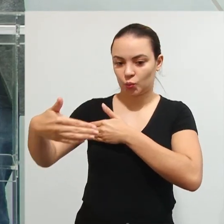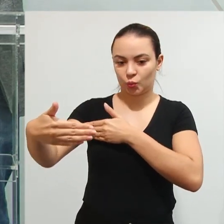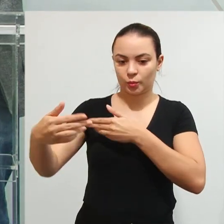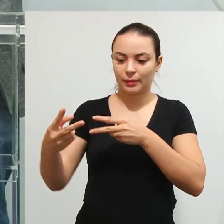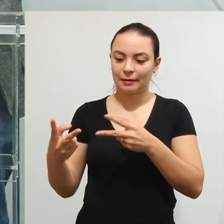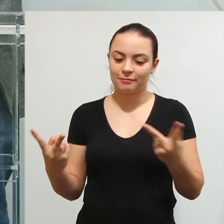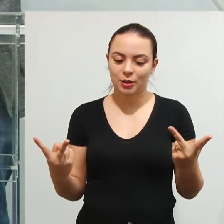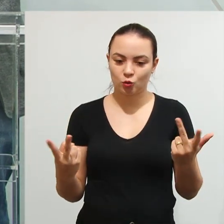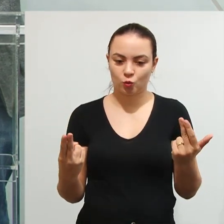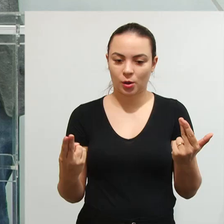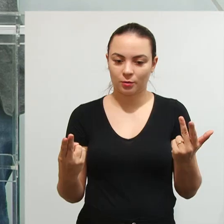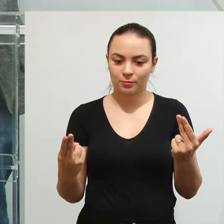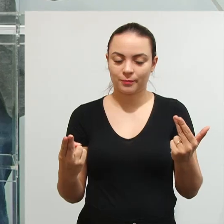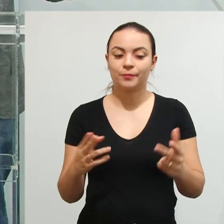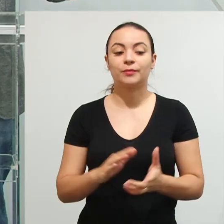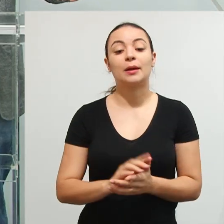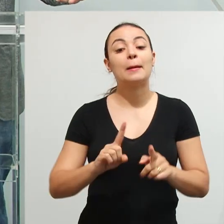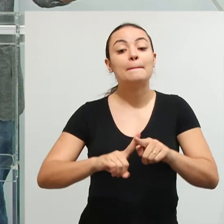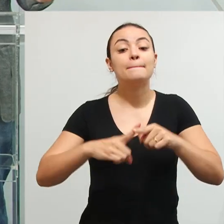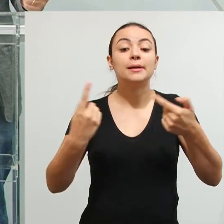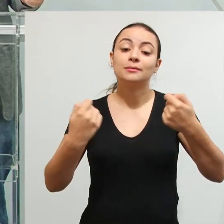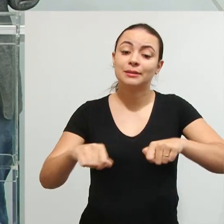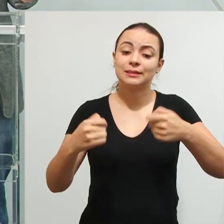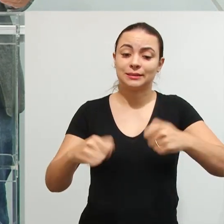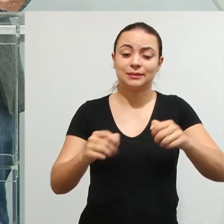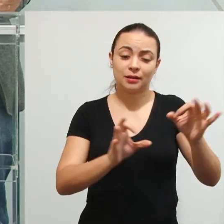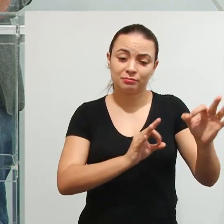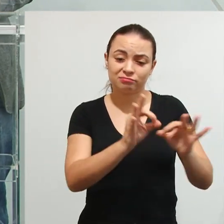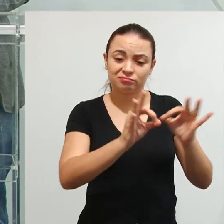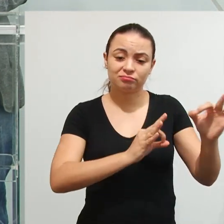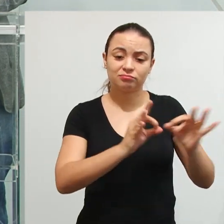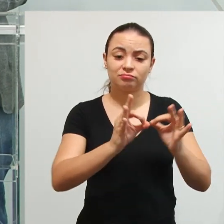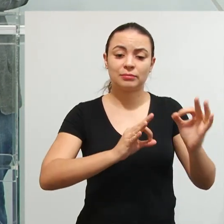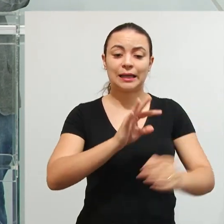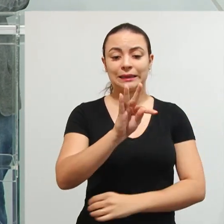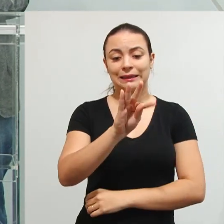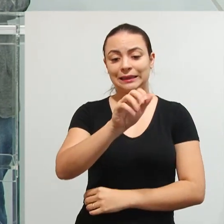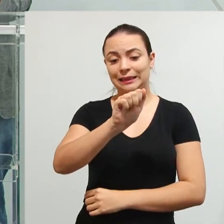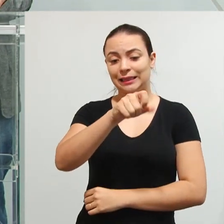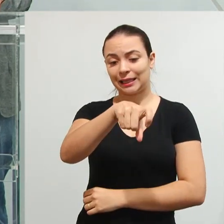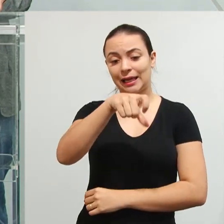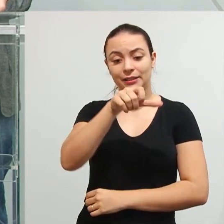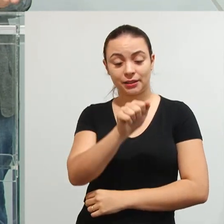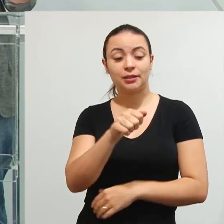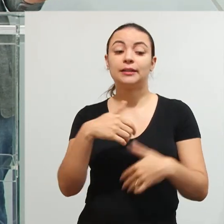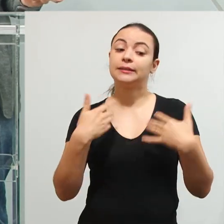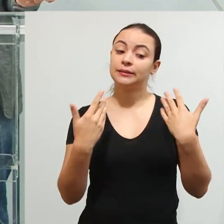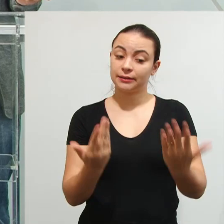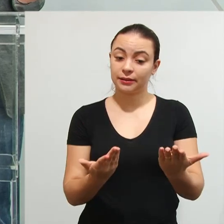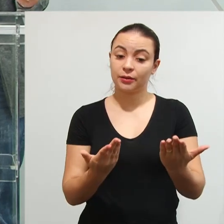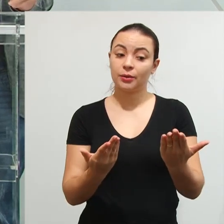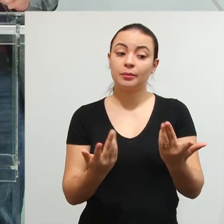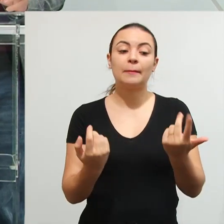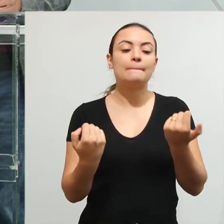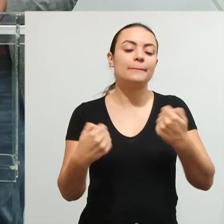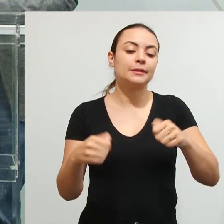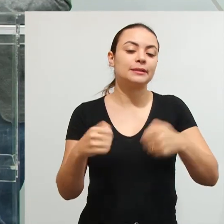capitalização simples taxas proporcionais capitalização compostas taxas equivalentes